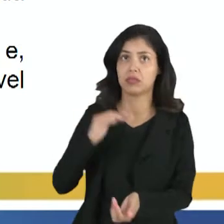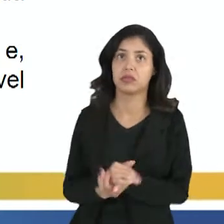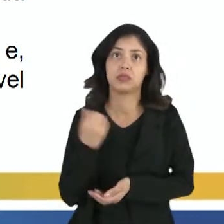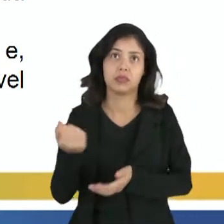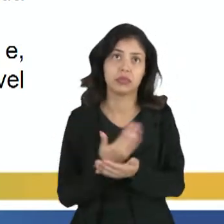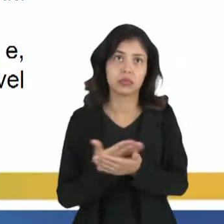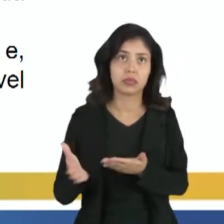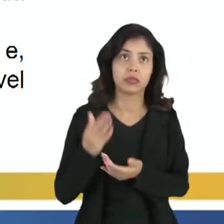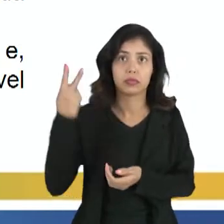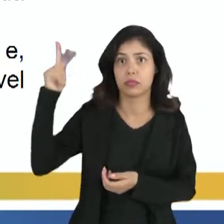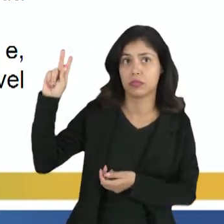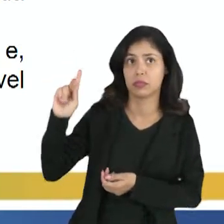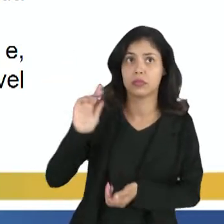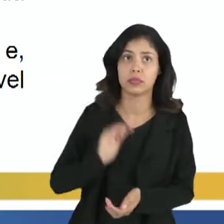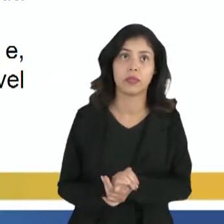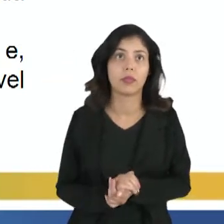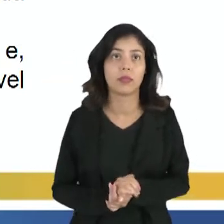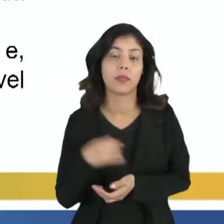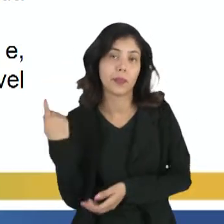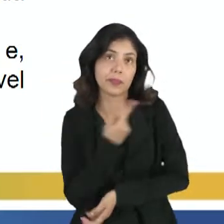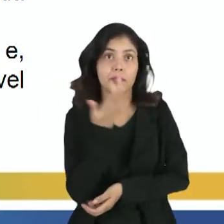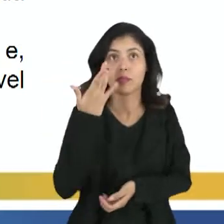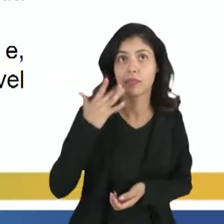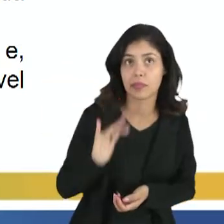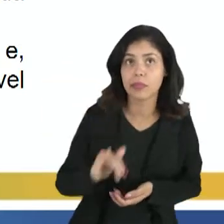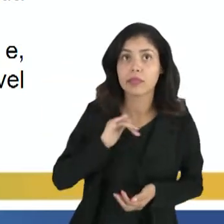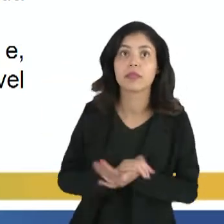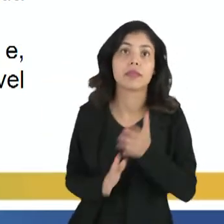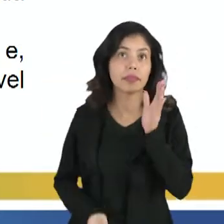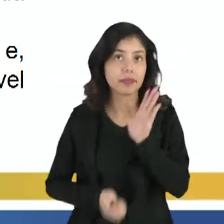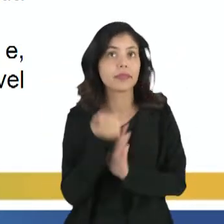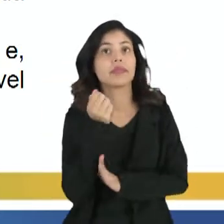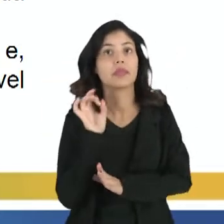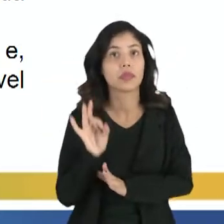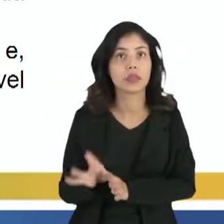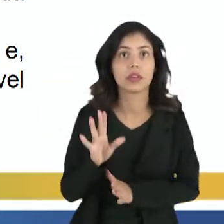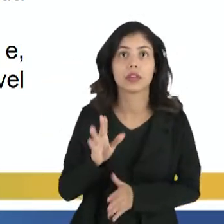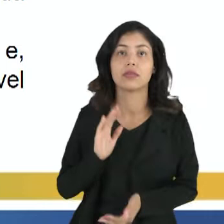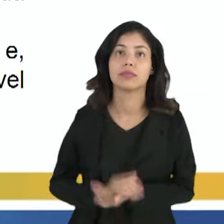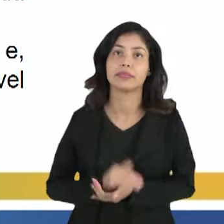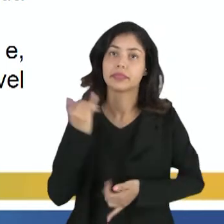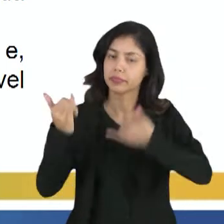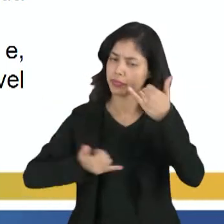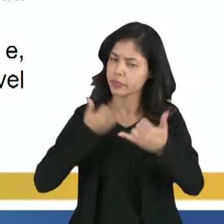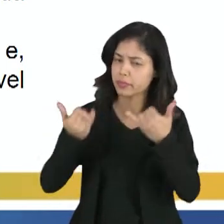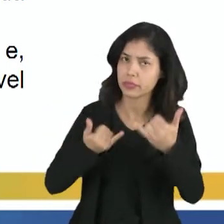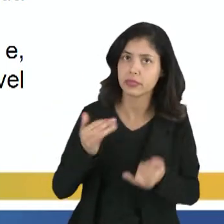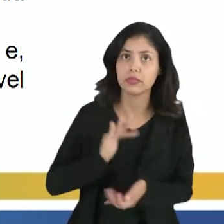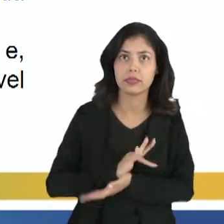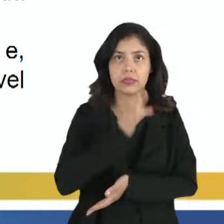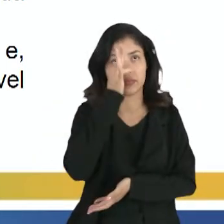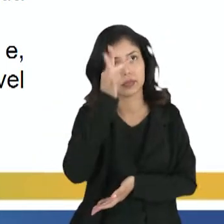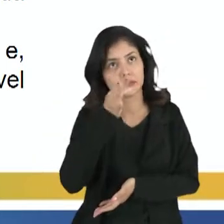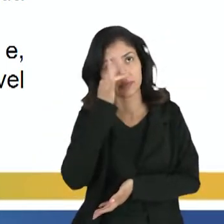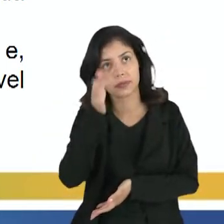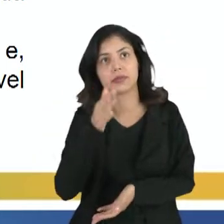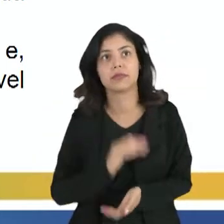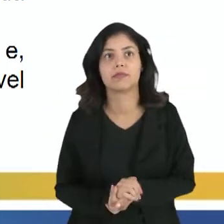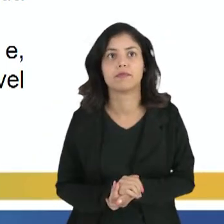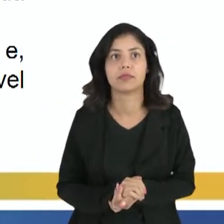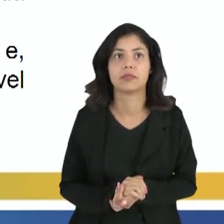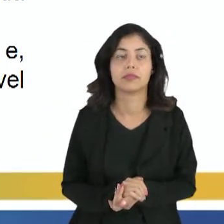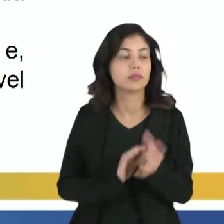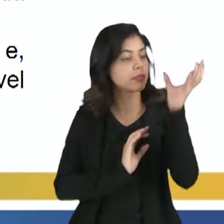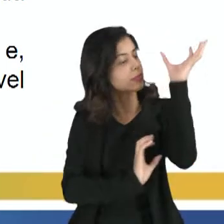o cometa era para elas. Nós, crianças, existíamos apenas para brincar com as